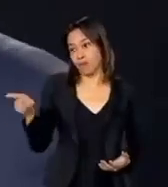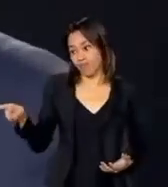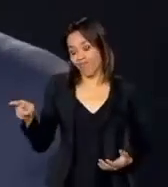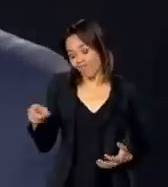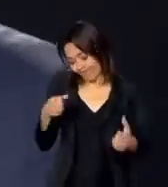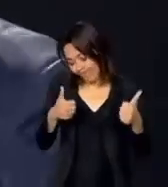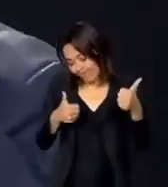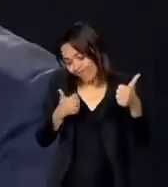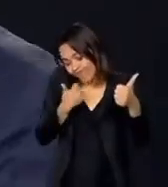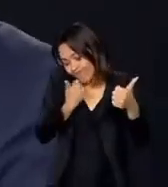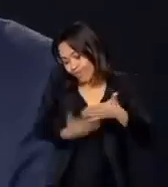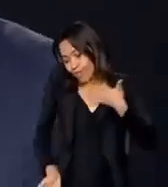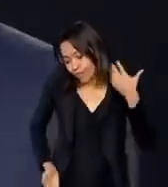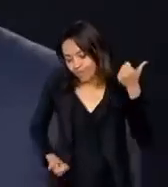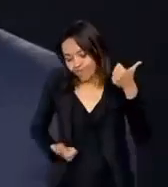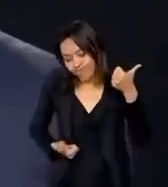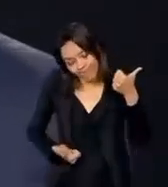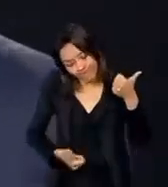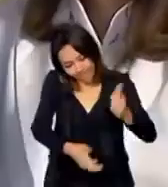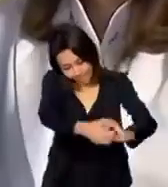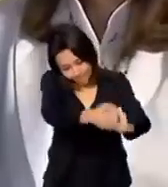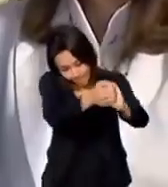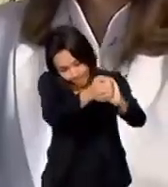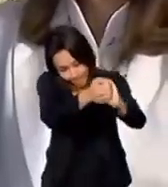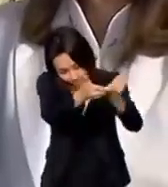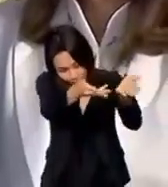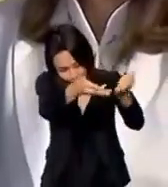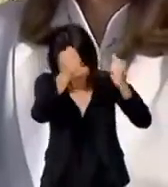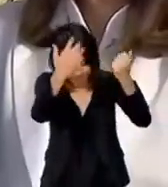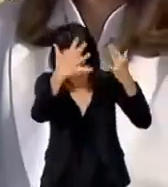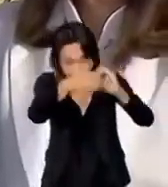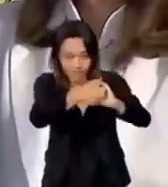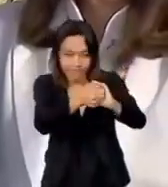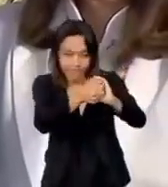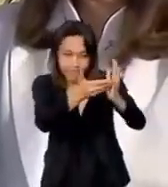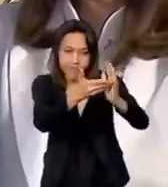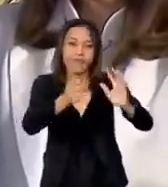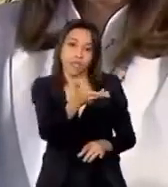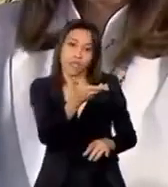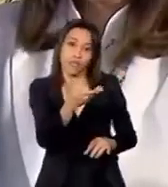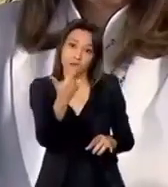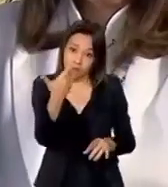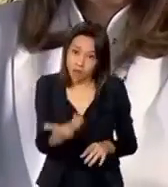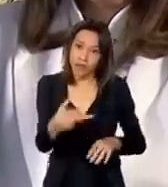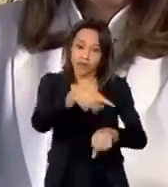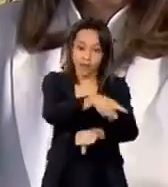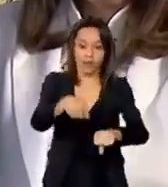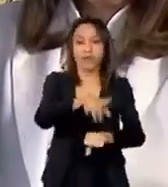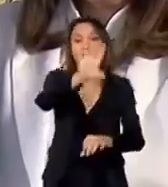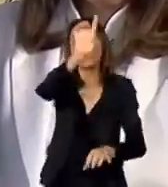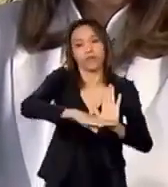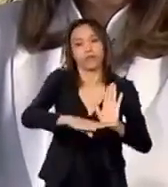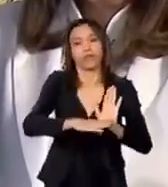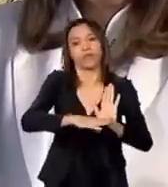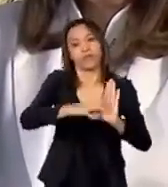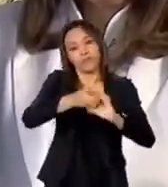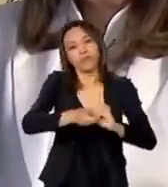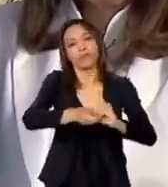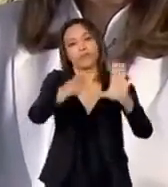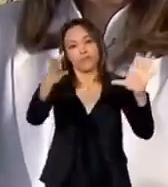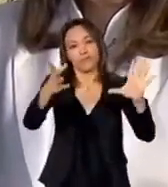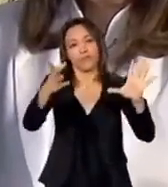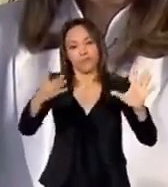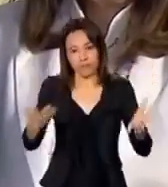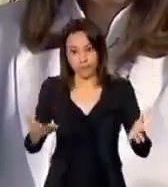a derrota, cumprimentou o vencedor, homenageando a democracia, o Estado de Direito, a renovação